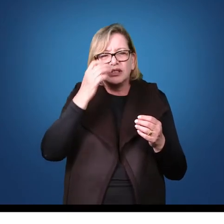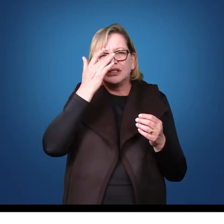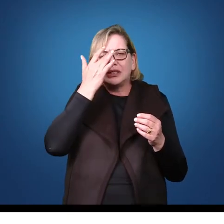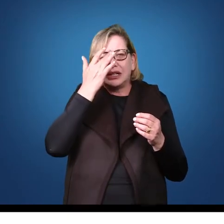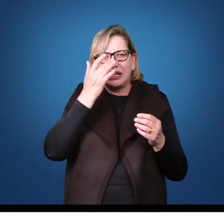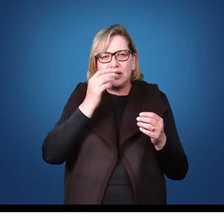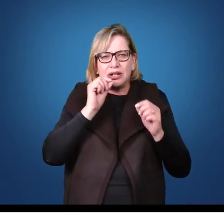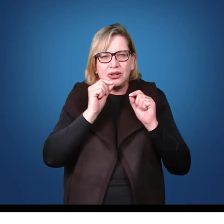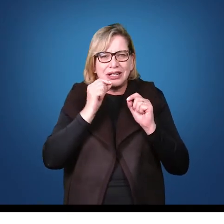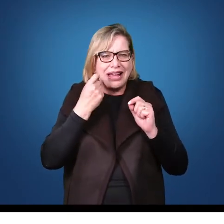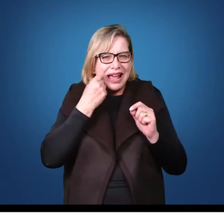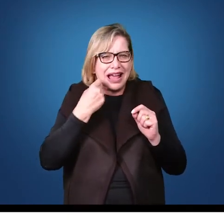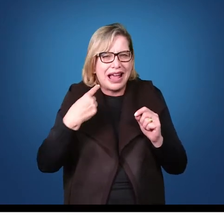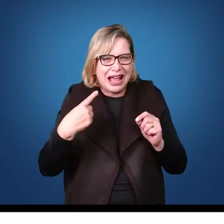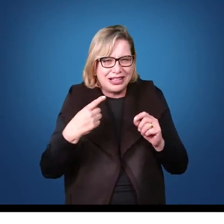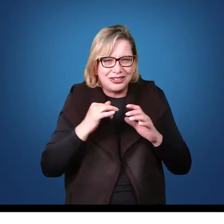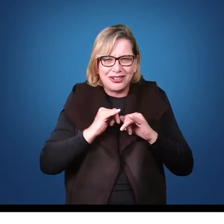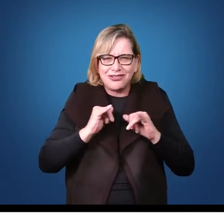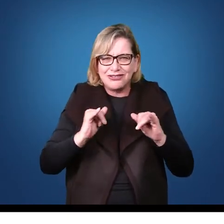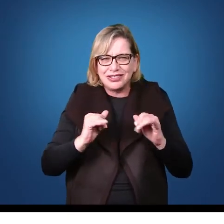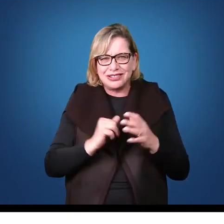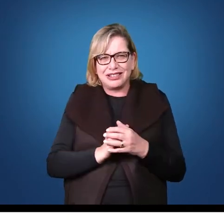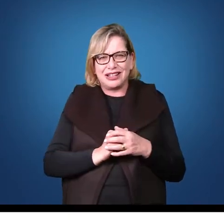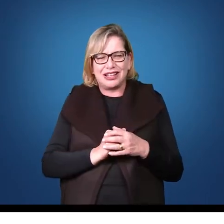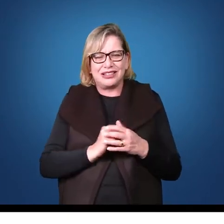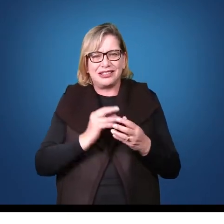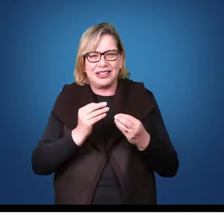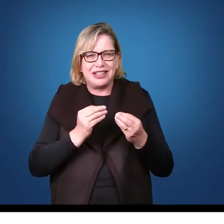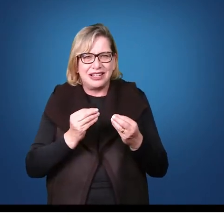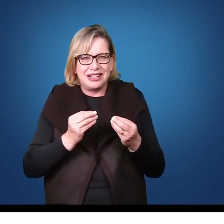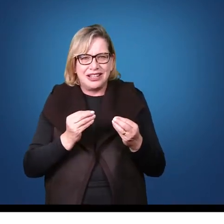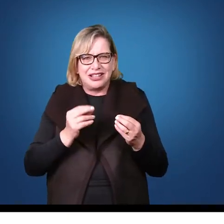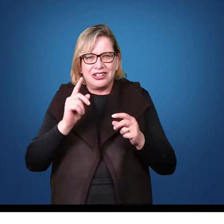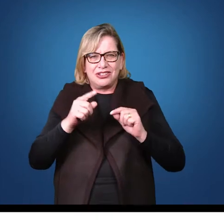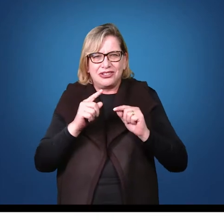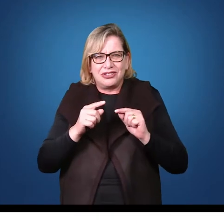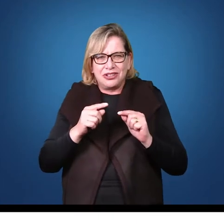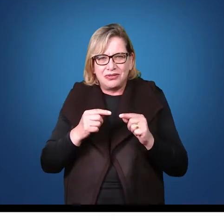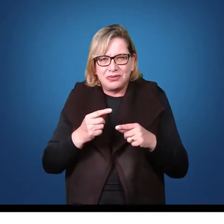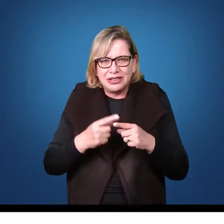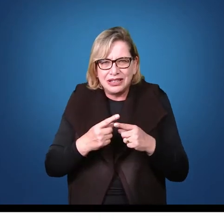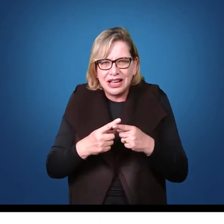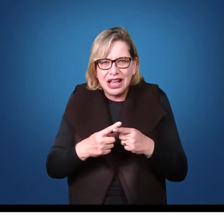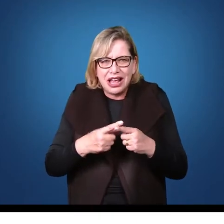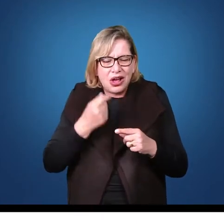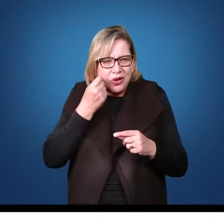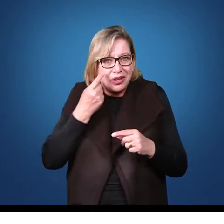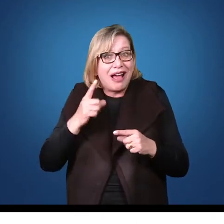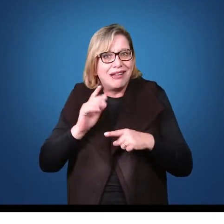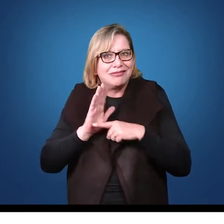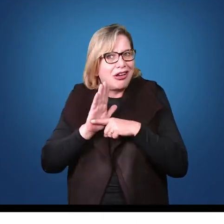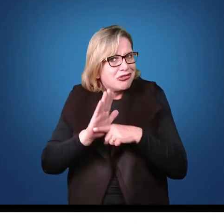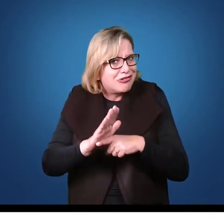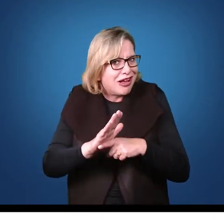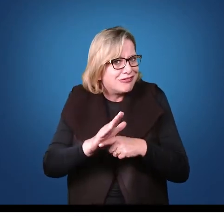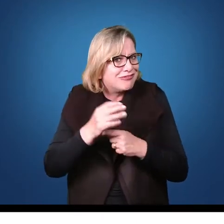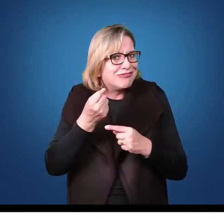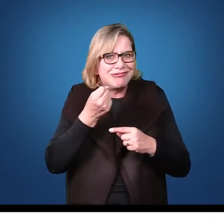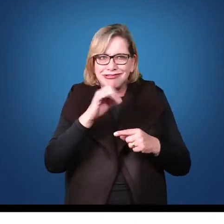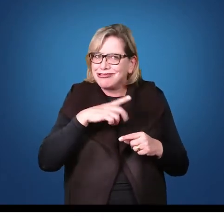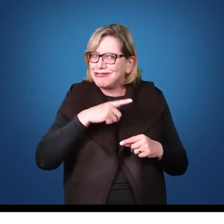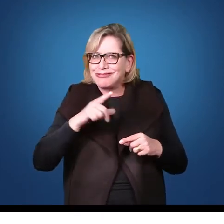depoimento desse rato. Esses ratos. Agradeçam os ratos, porque até que os ratos não chegaram aqui para ajudar, não tinham